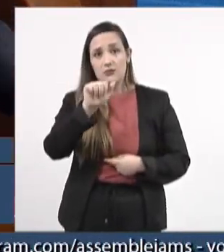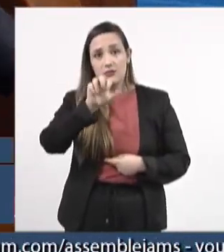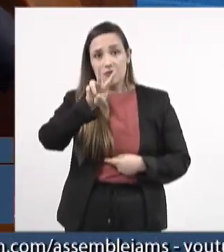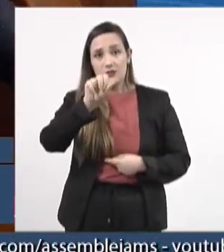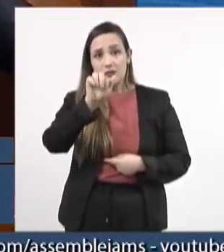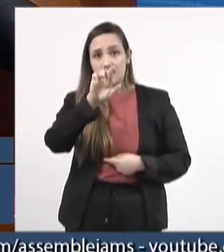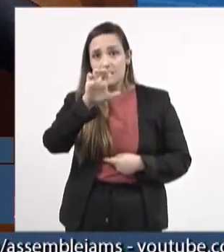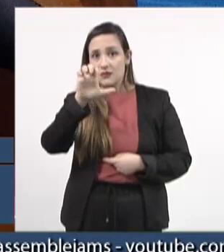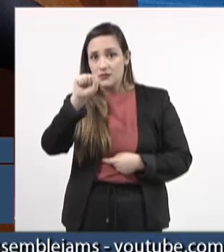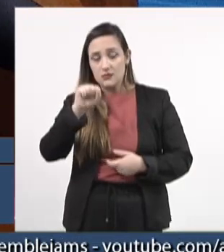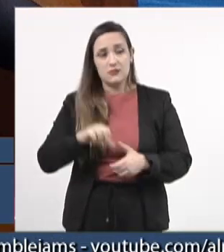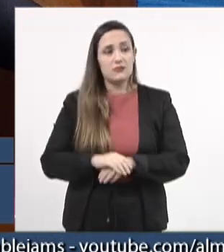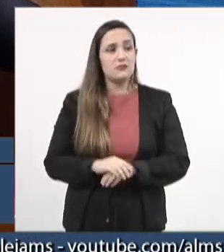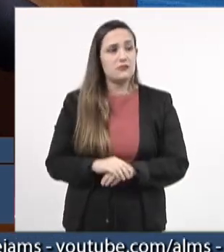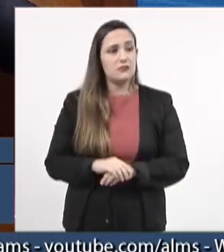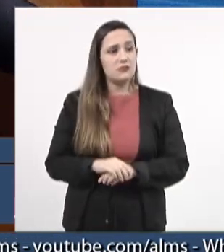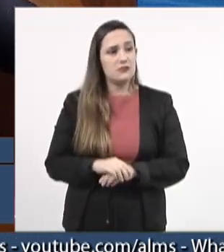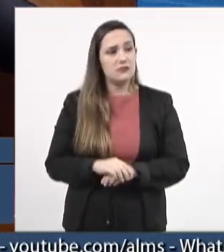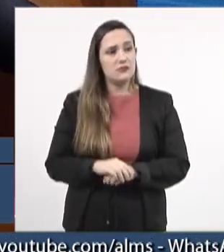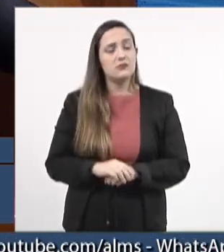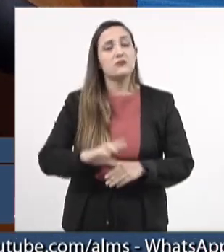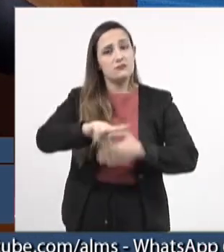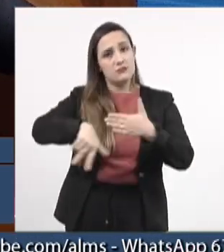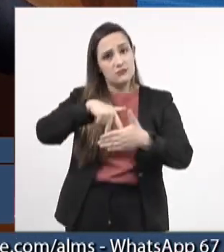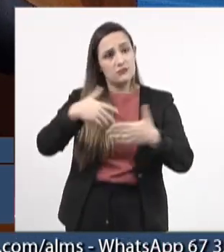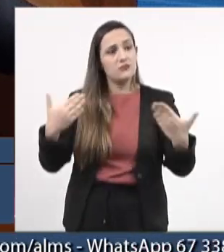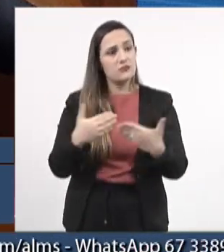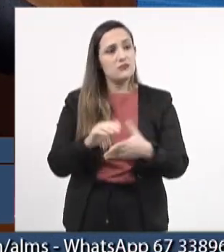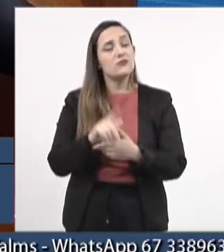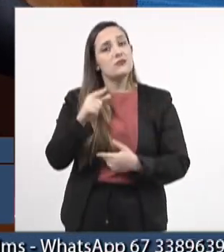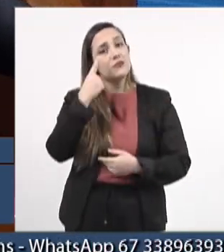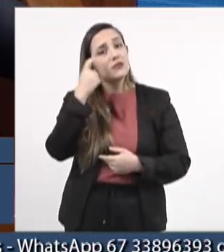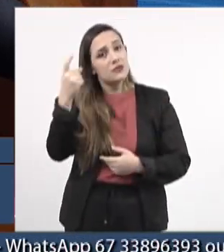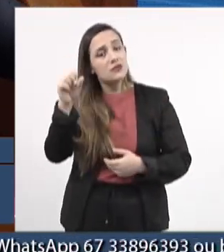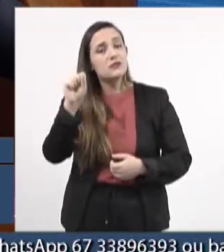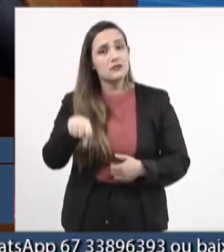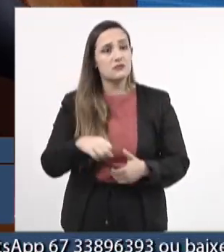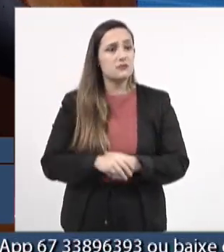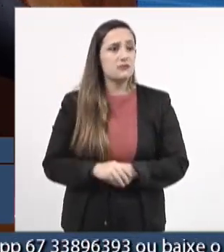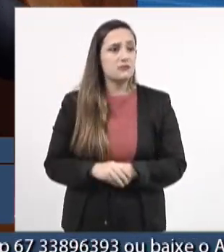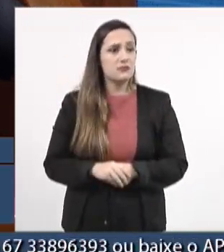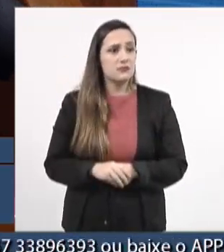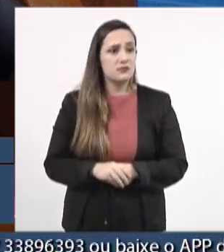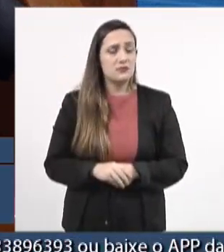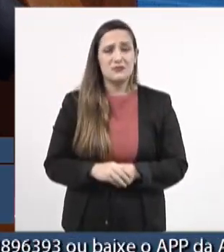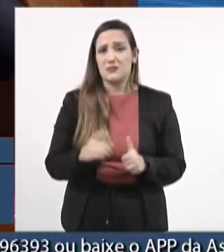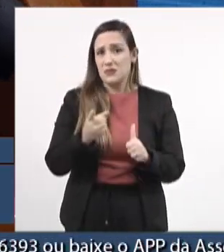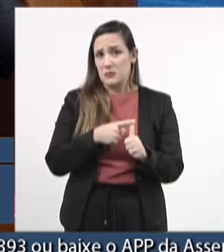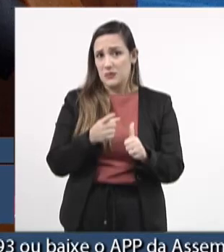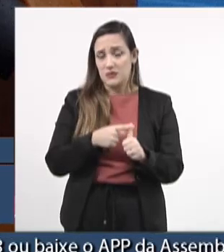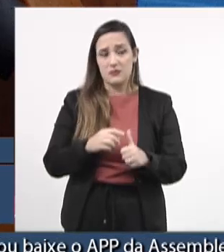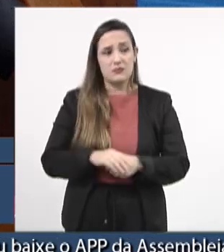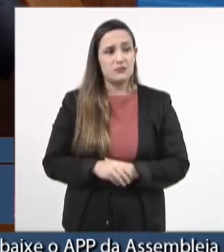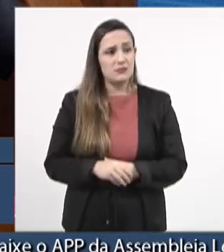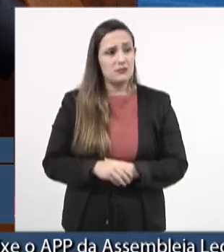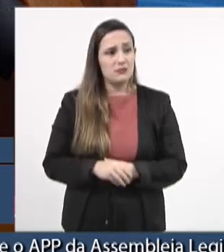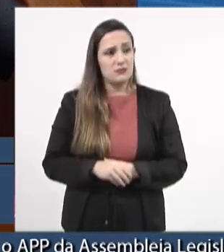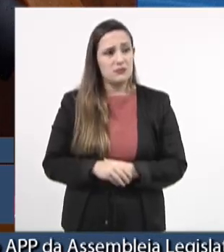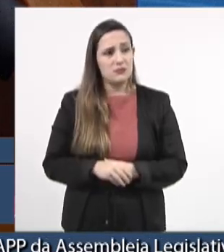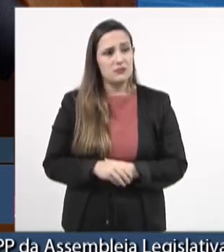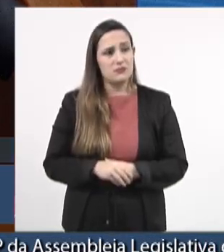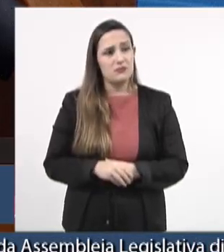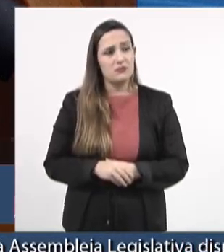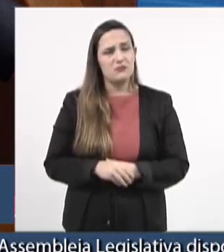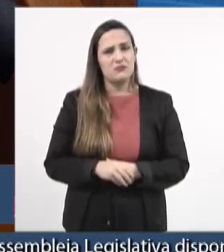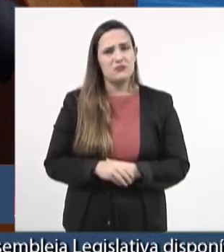a esta tribuna hoje, ele é interessante de ser feito. Primeiro, eu